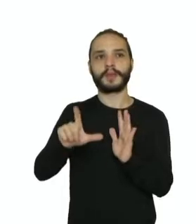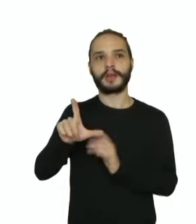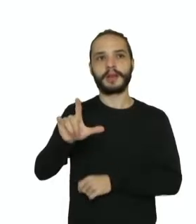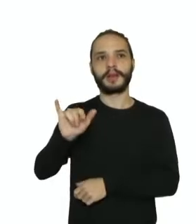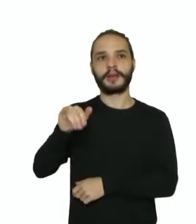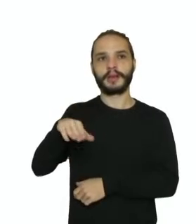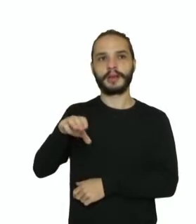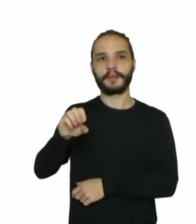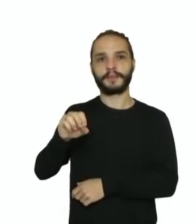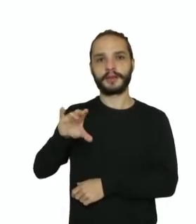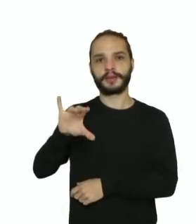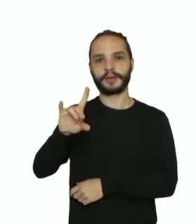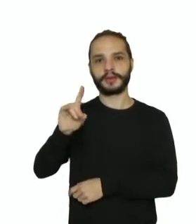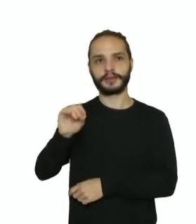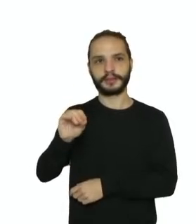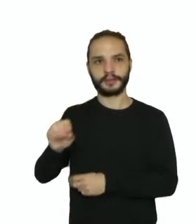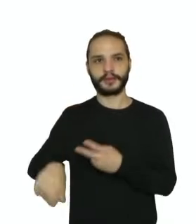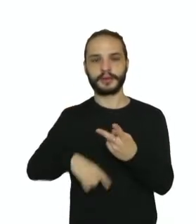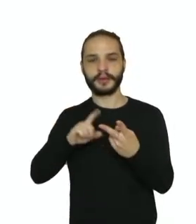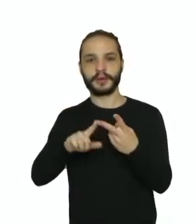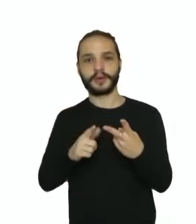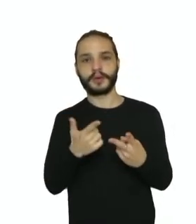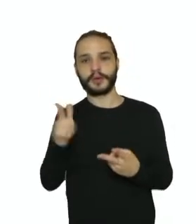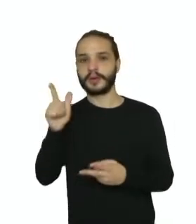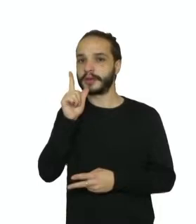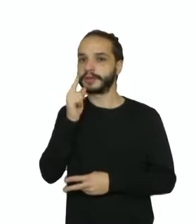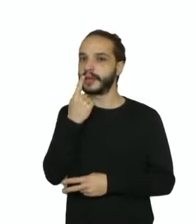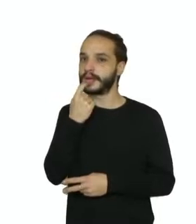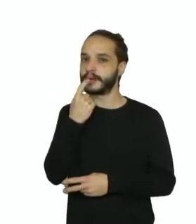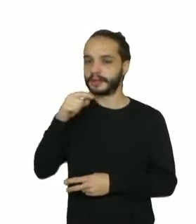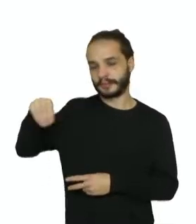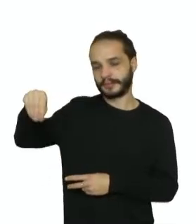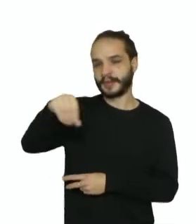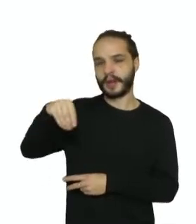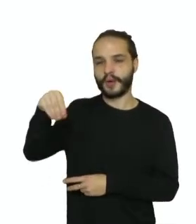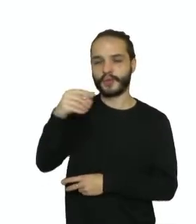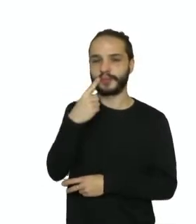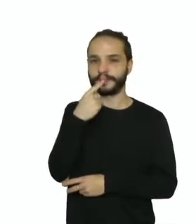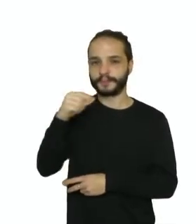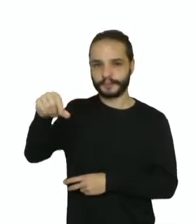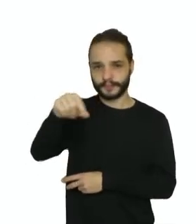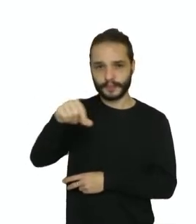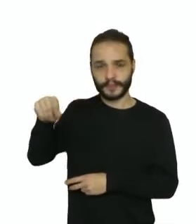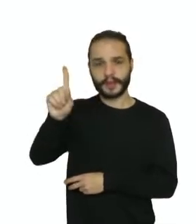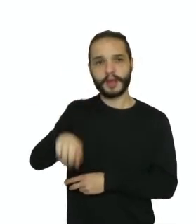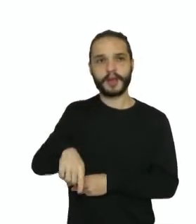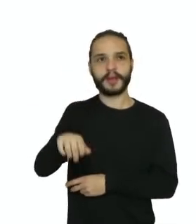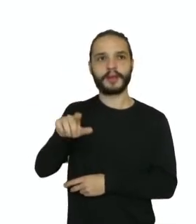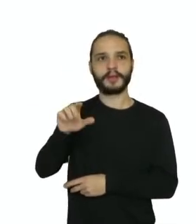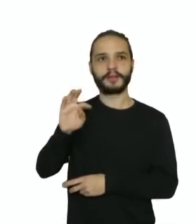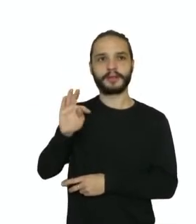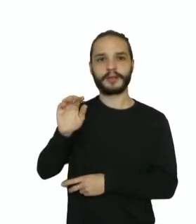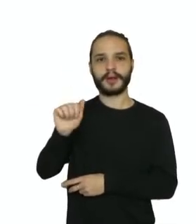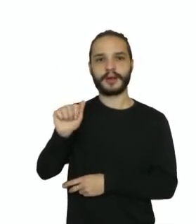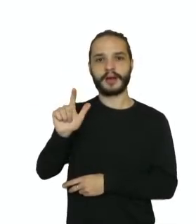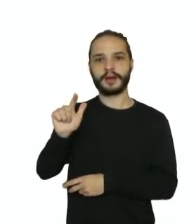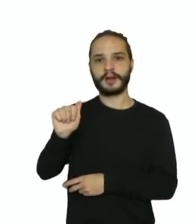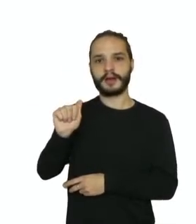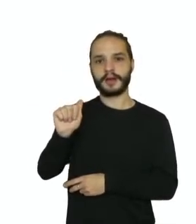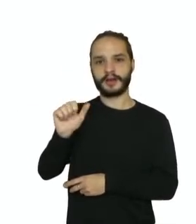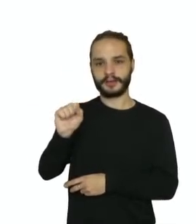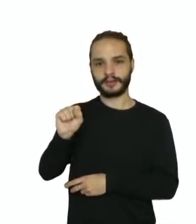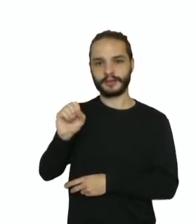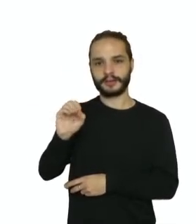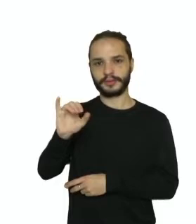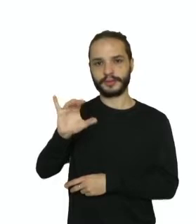E o ecossistema de água salgado é chamado de talassociclo. O ecossistema de água doce é dividido em dois tipos. O que